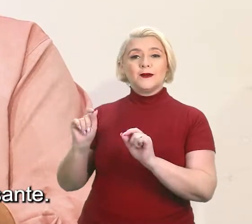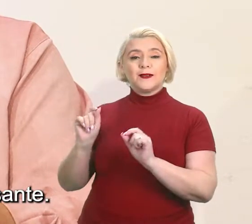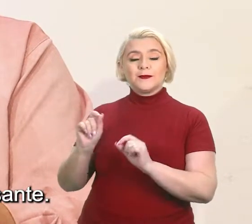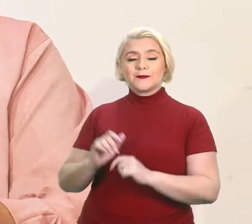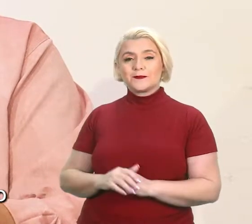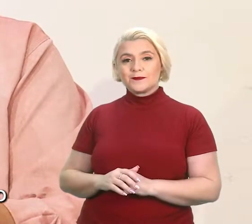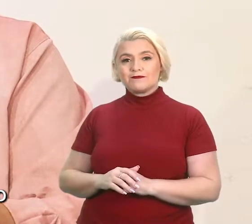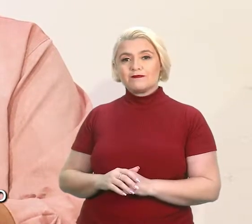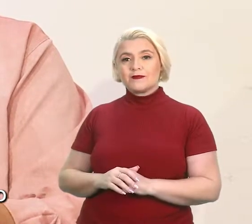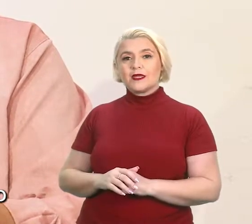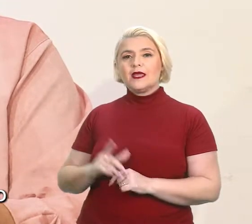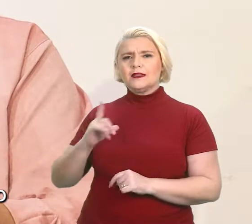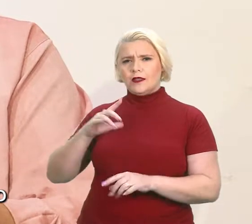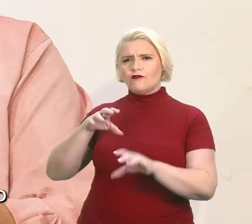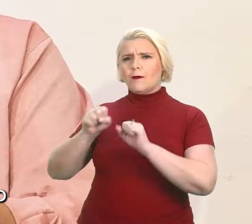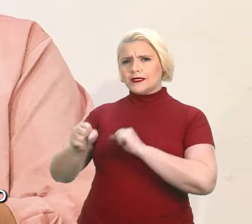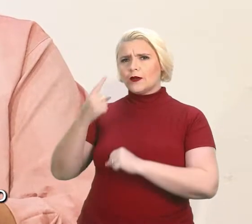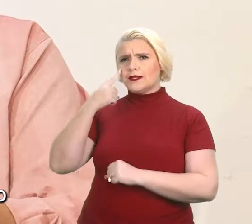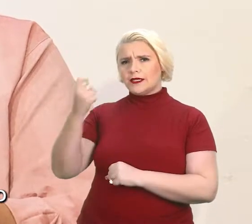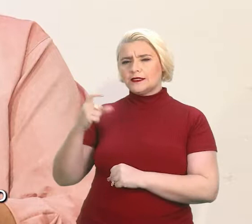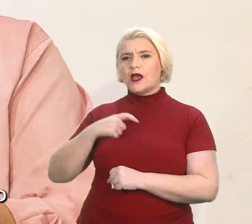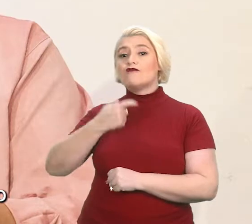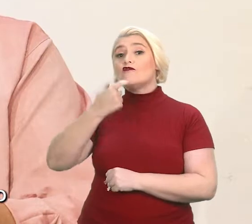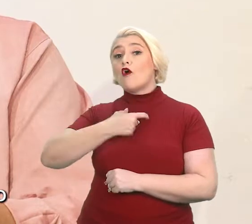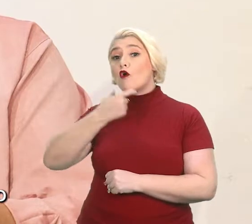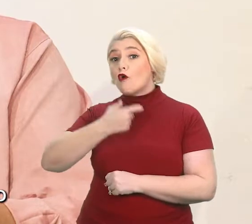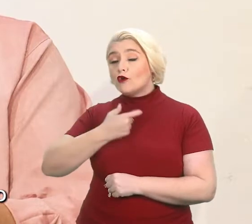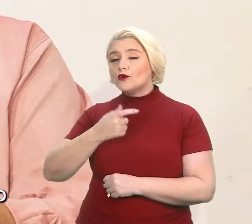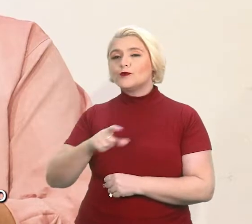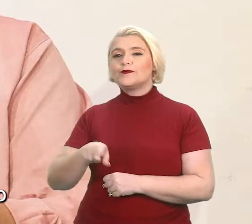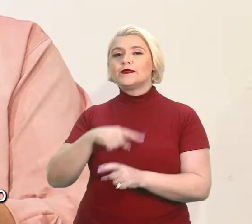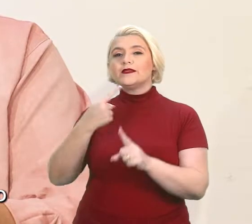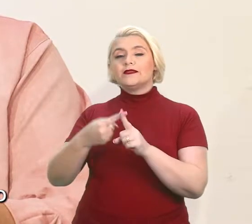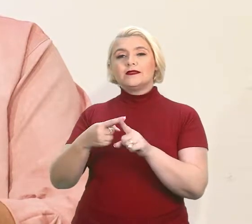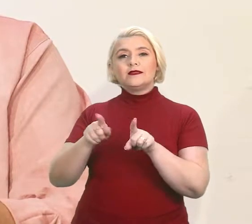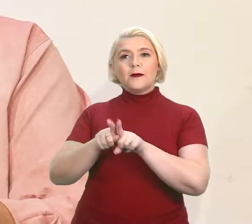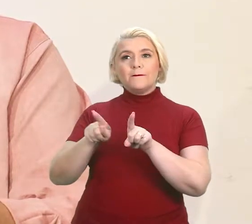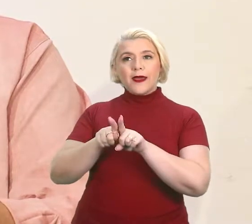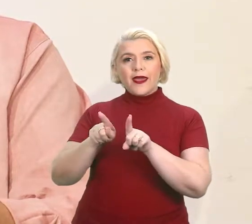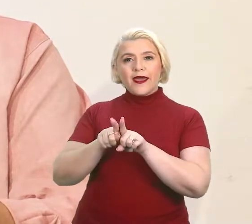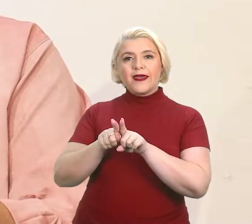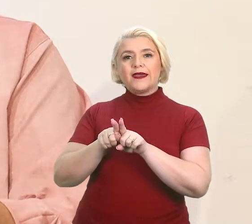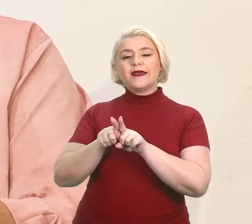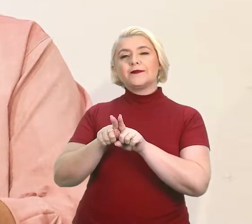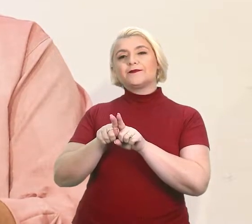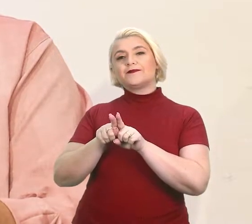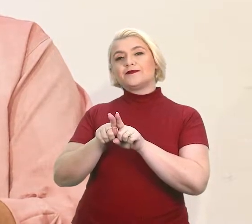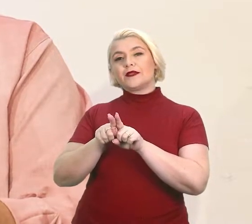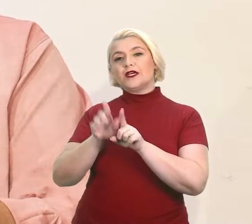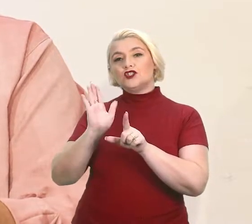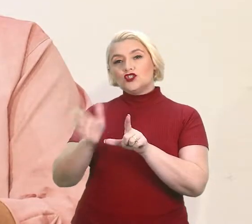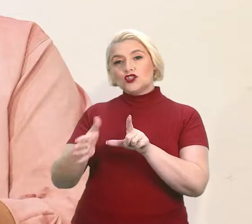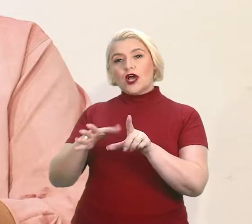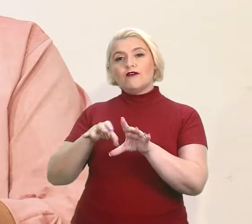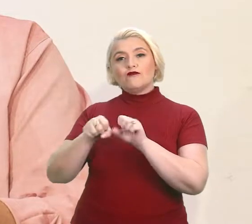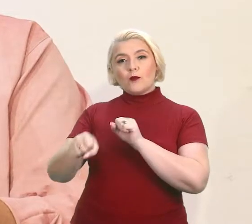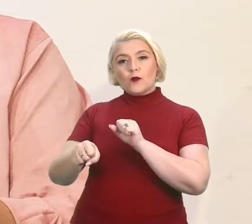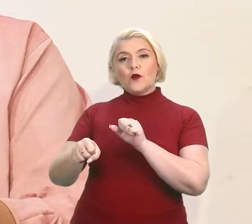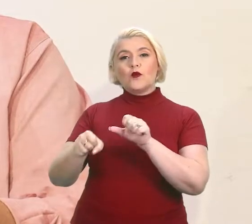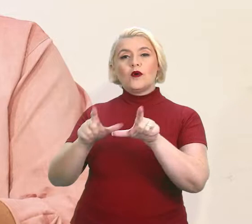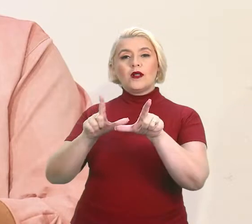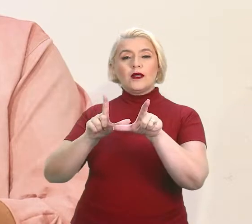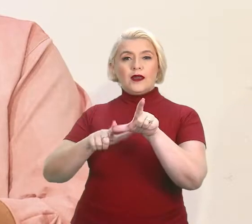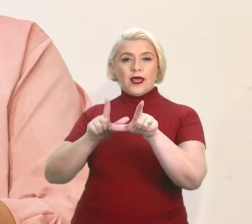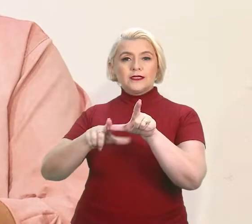bem interessante. Fonoaudióloga, ela fez uma graduação em letras, em português.